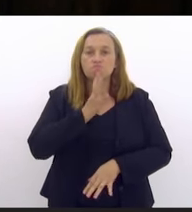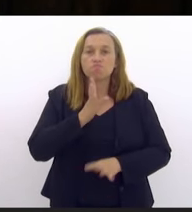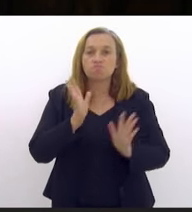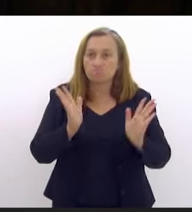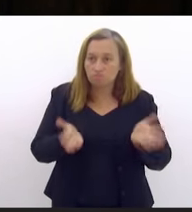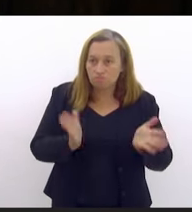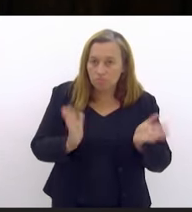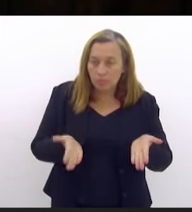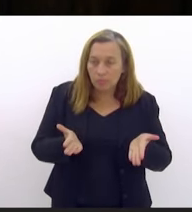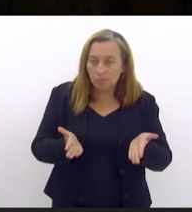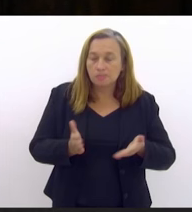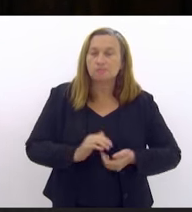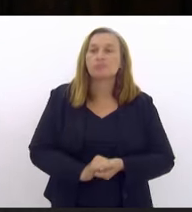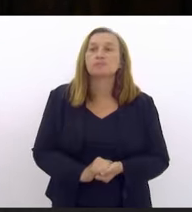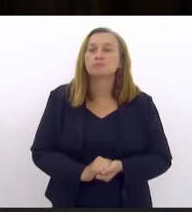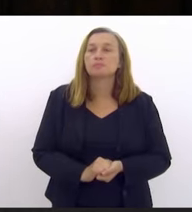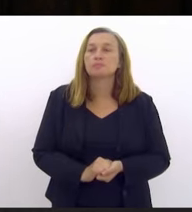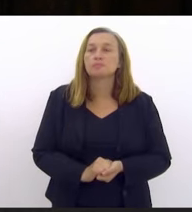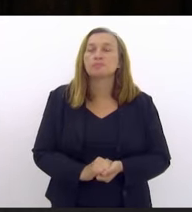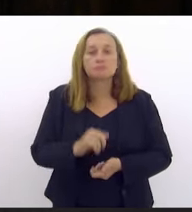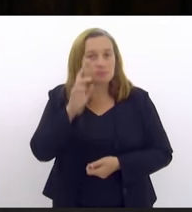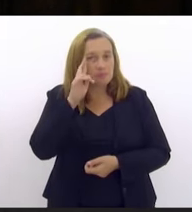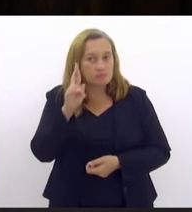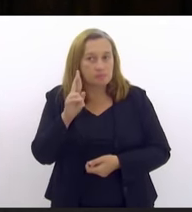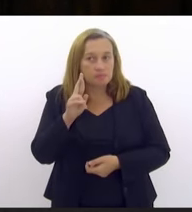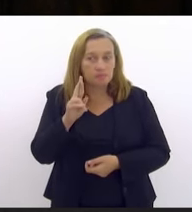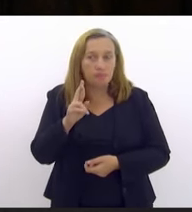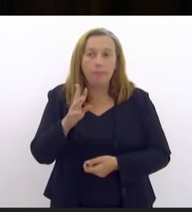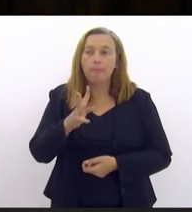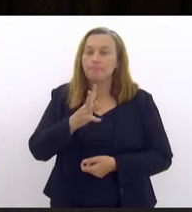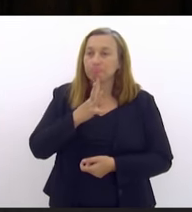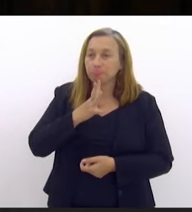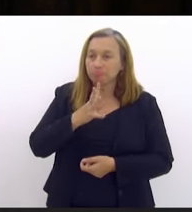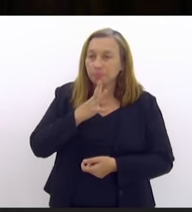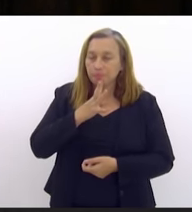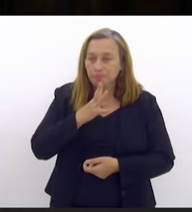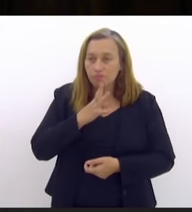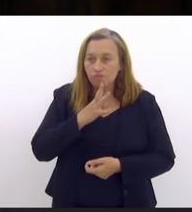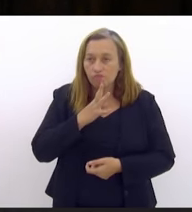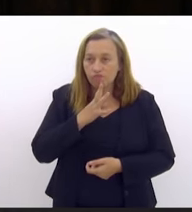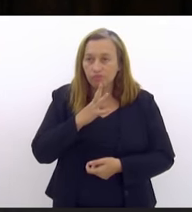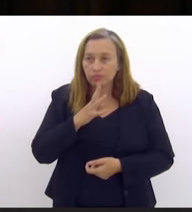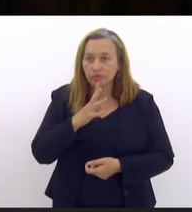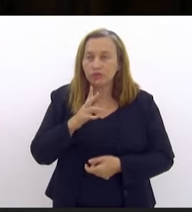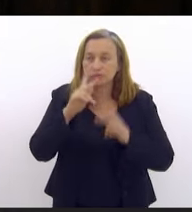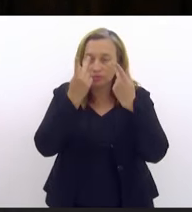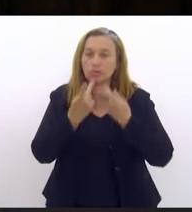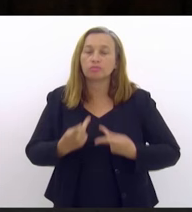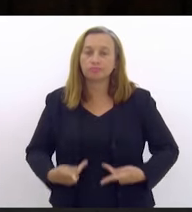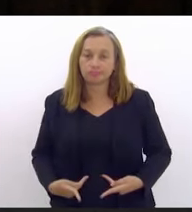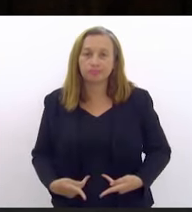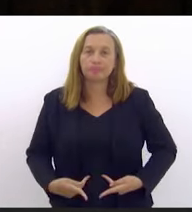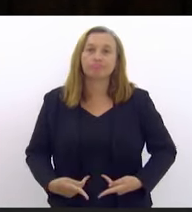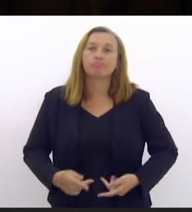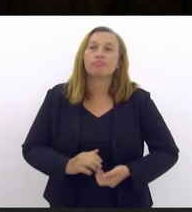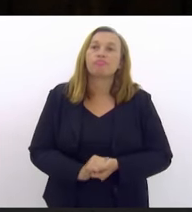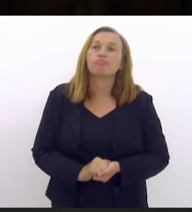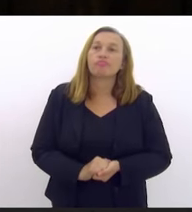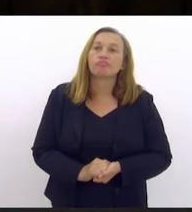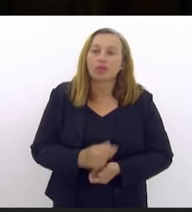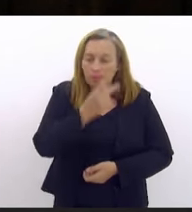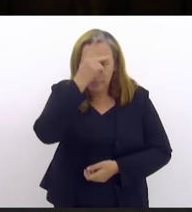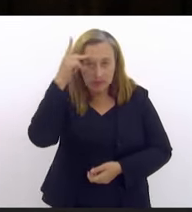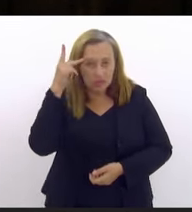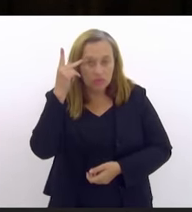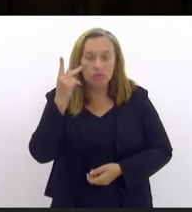hoje leva ao senhor a uma posição de reconhecimento do ser humano, da pessoa,